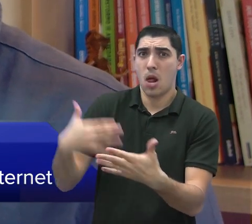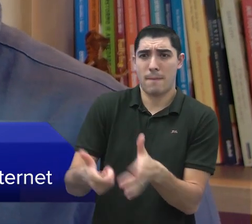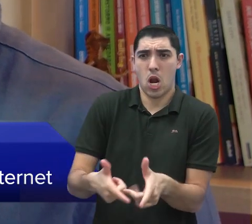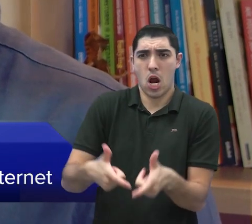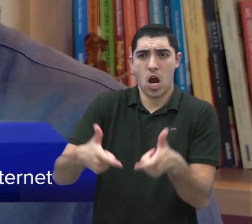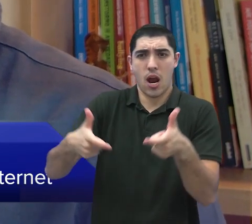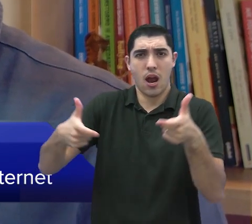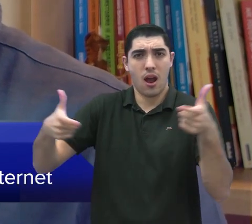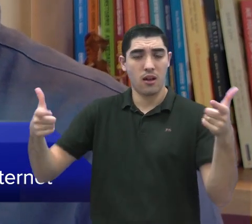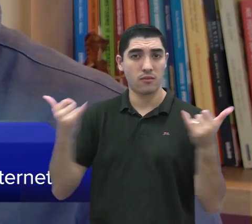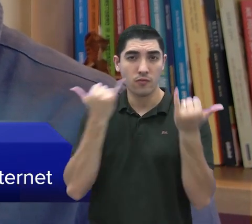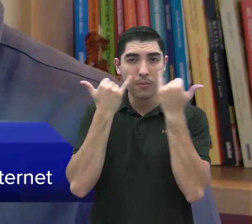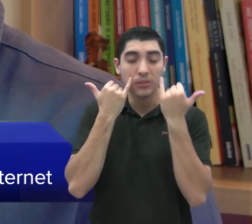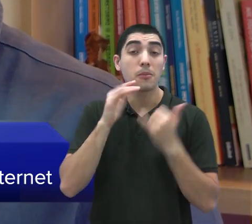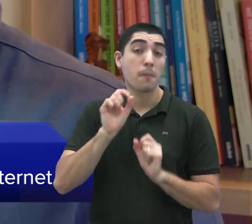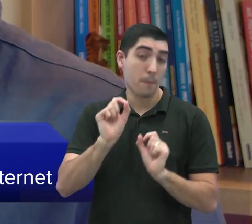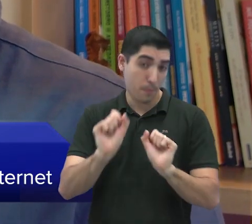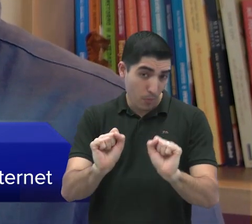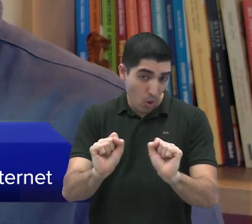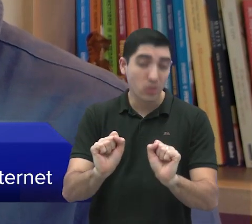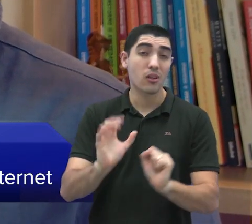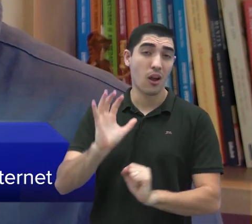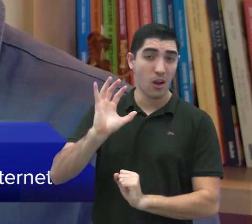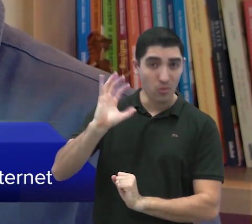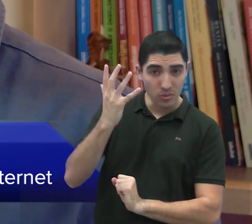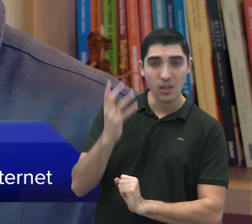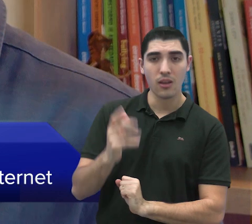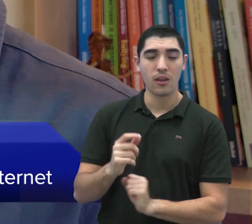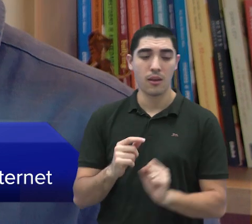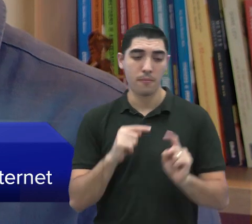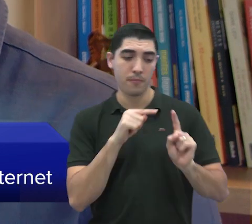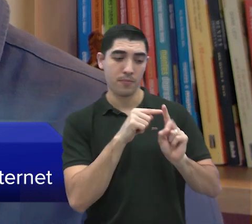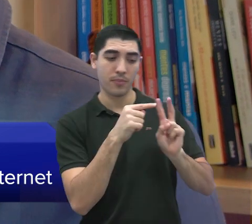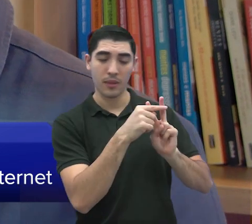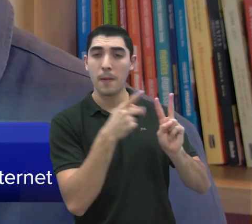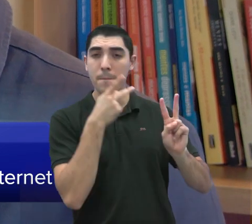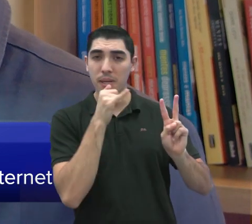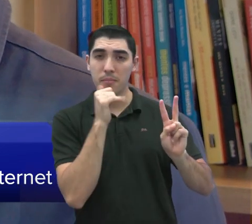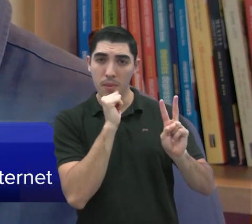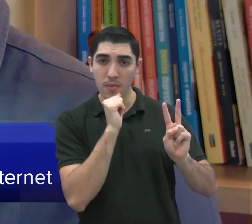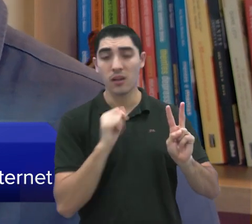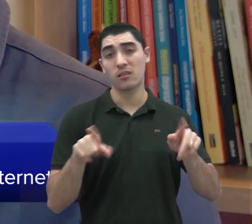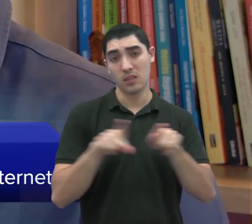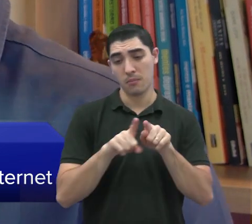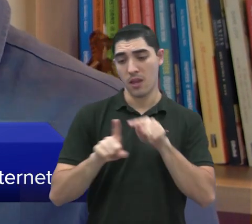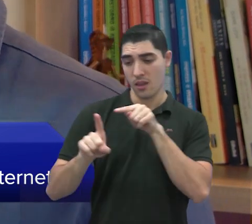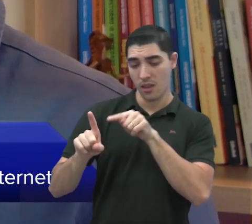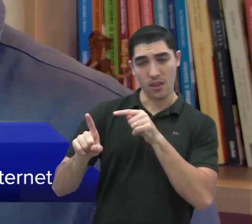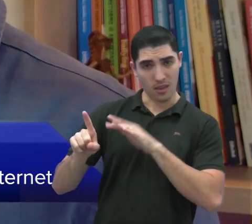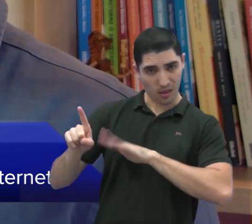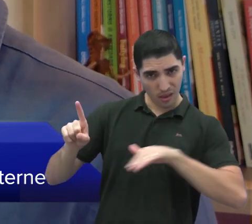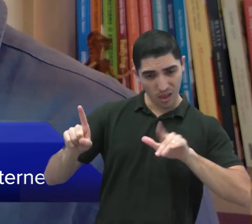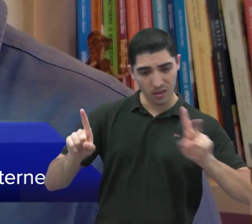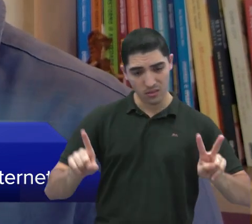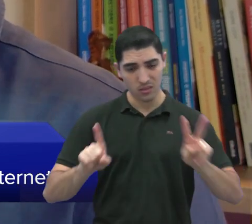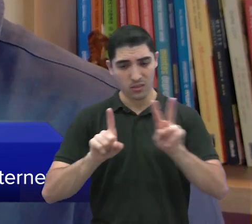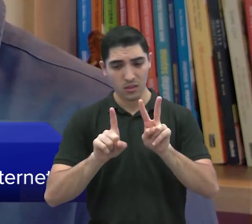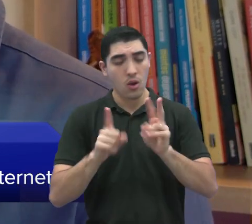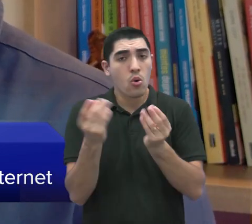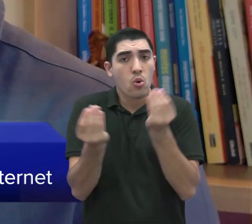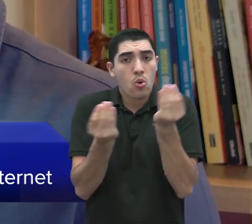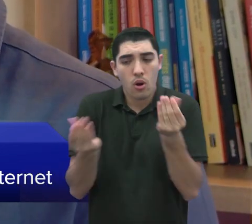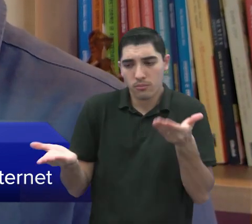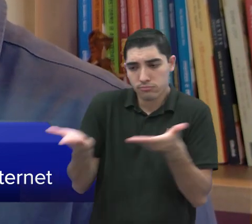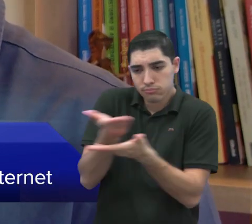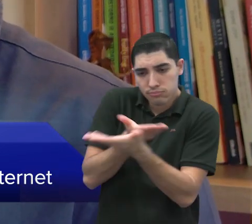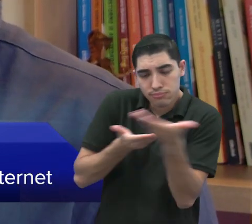Então é normal que haja, inclusive, um mal-estar com relação aos pais, às próprias crianças e qualquer um que pare para